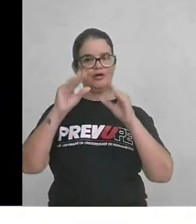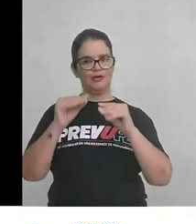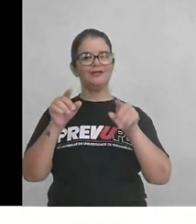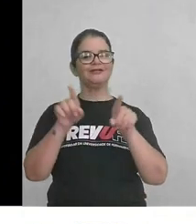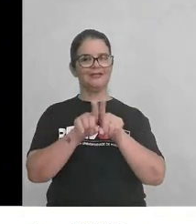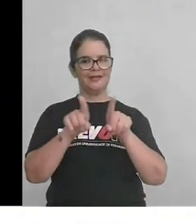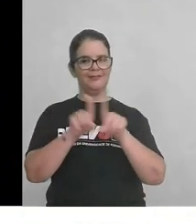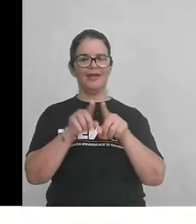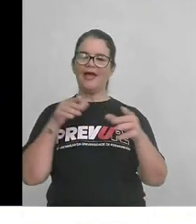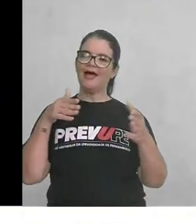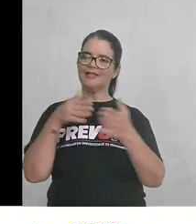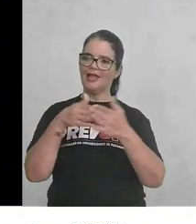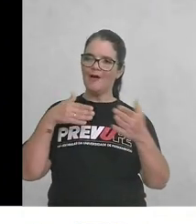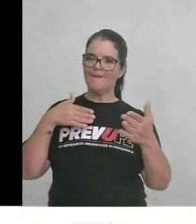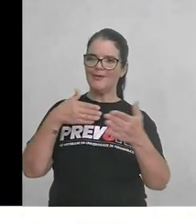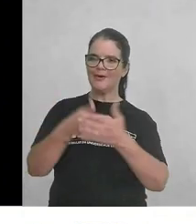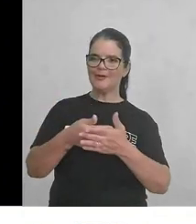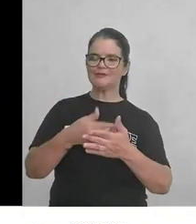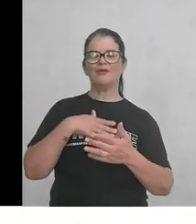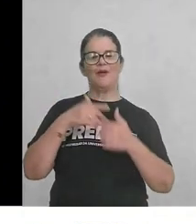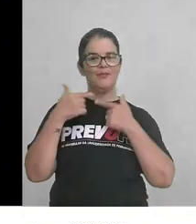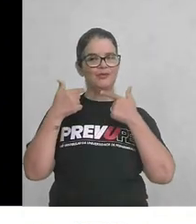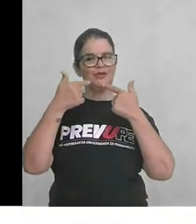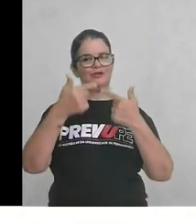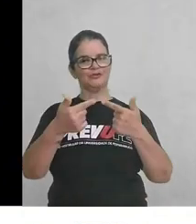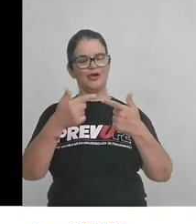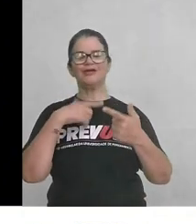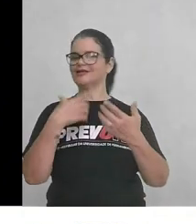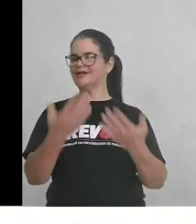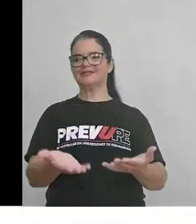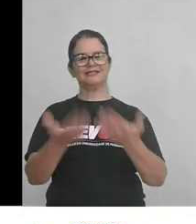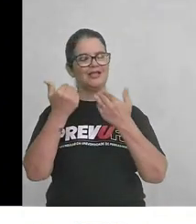pessoal. Confiante em Deus. Que tudo vai dar certo.